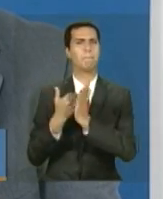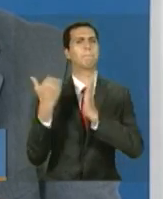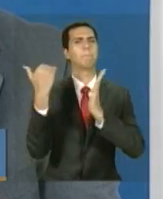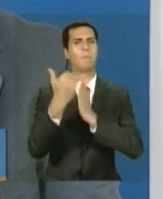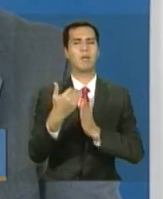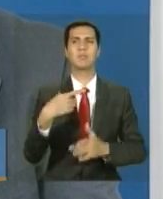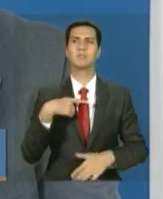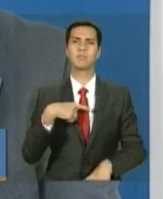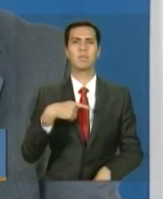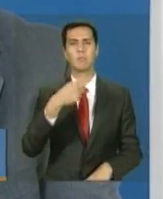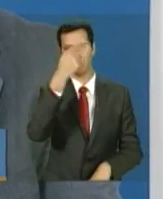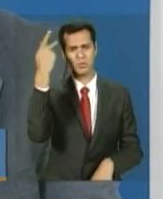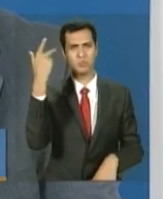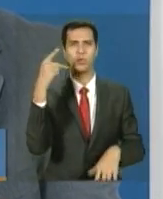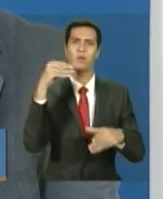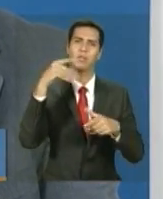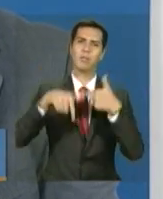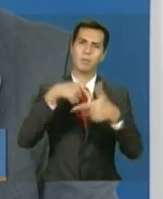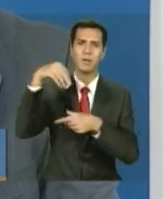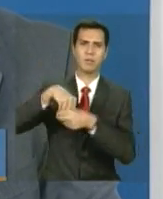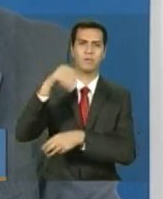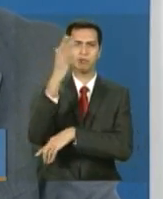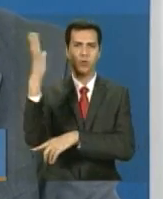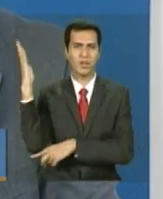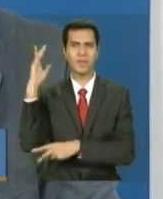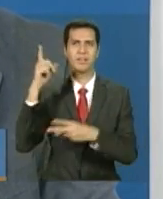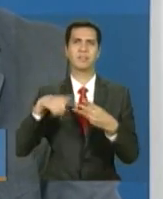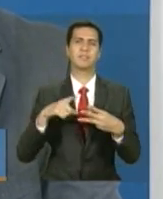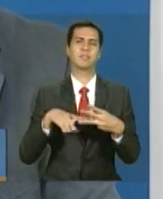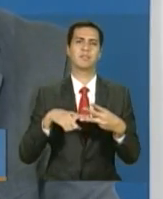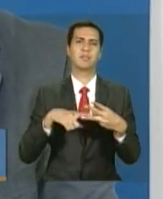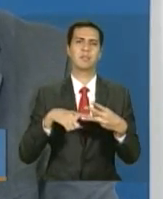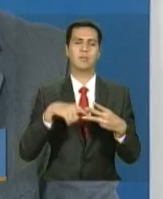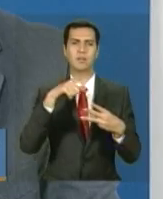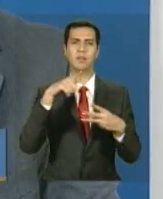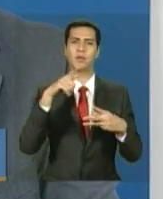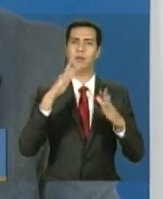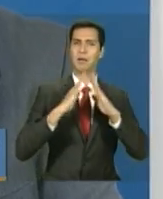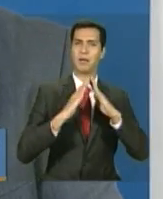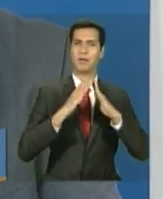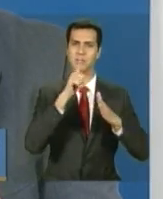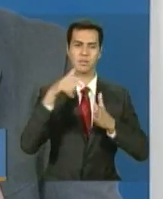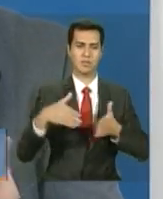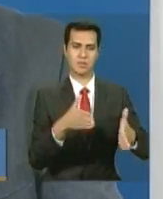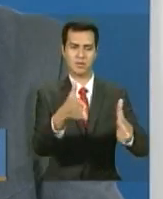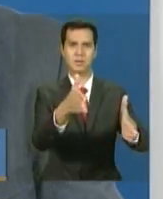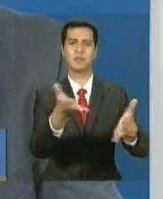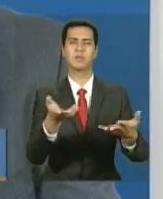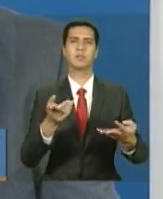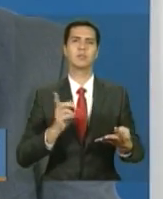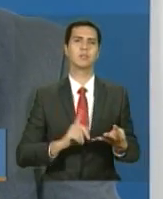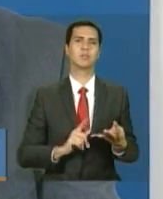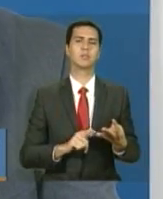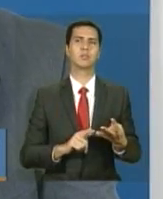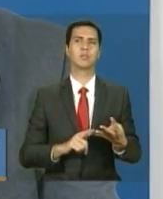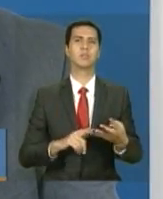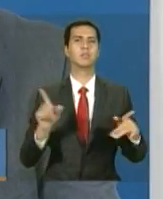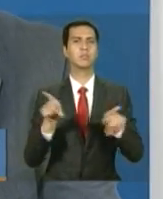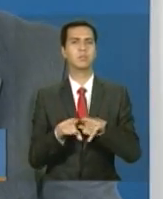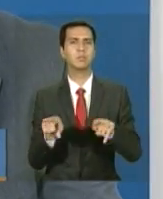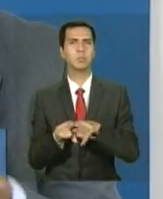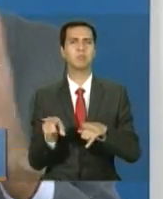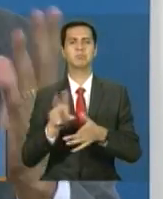ribeirinhos de assentados de acampados eh comunidades de terreiro eh atingidos por obras de